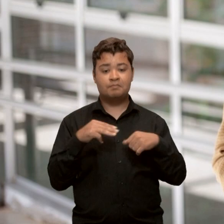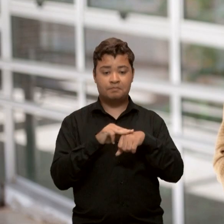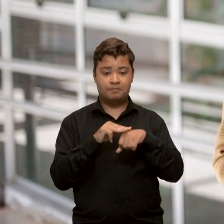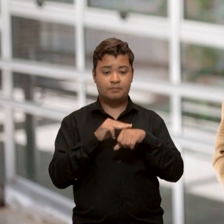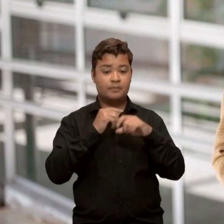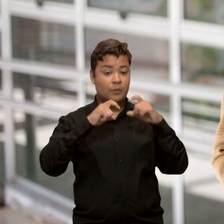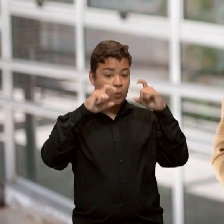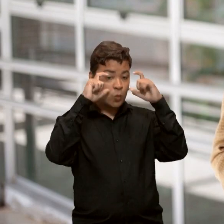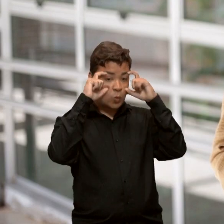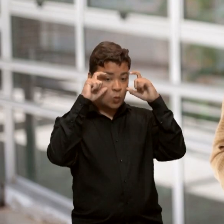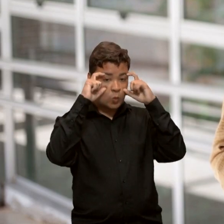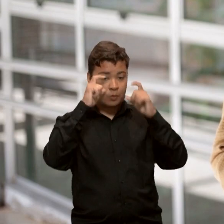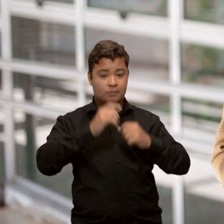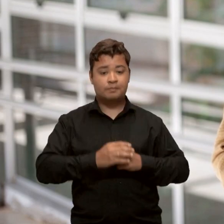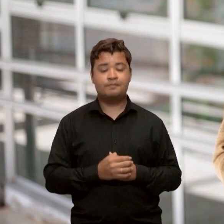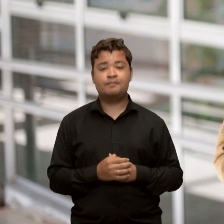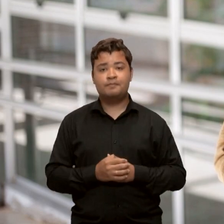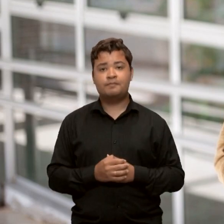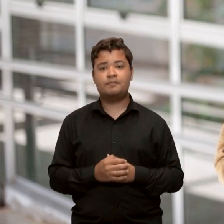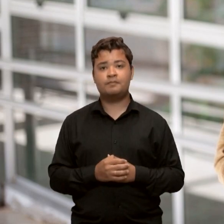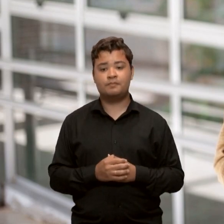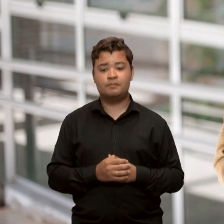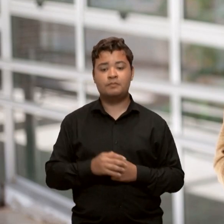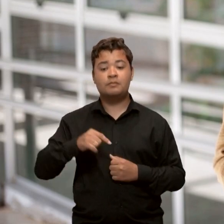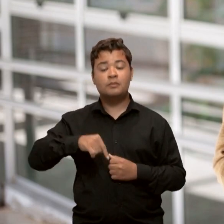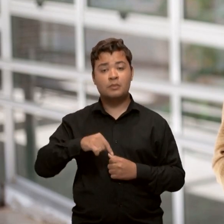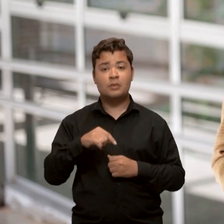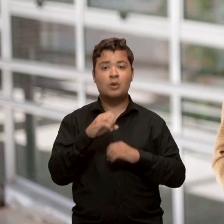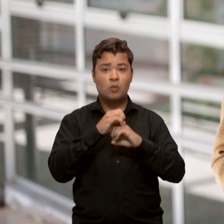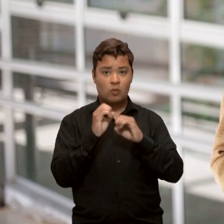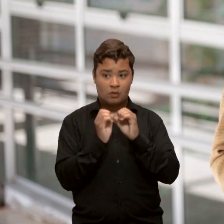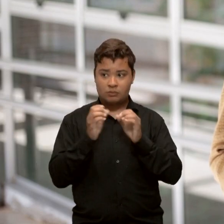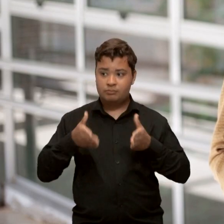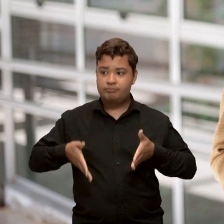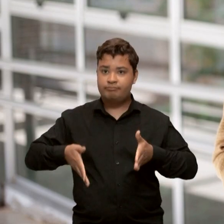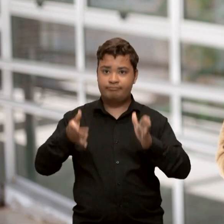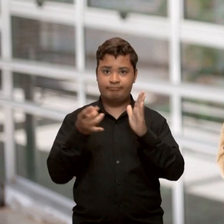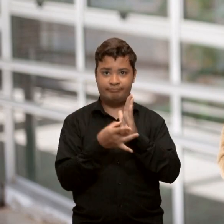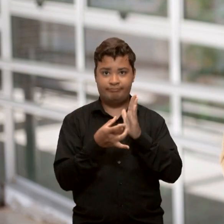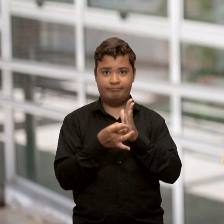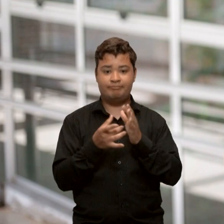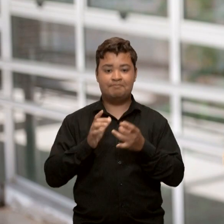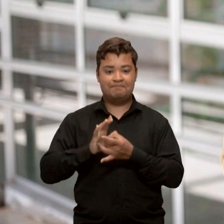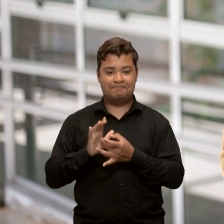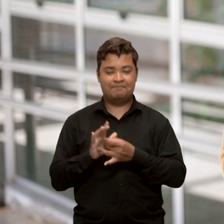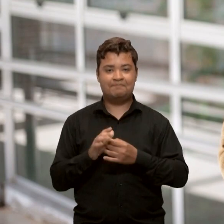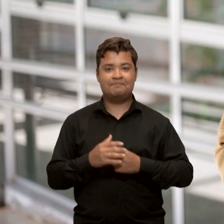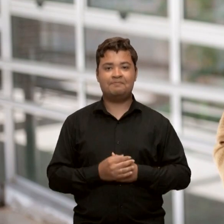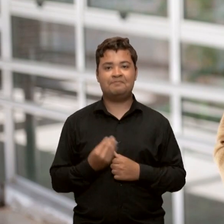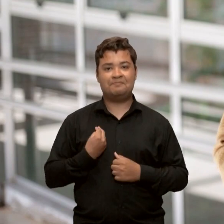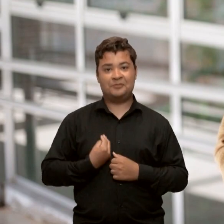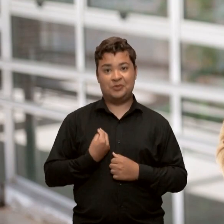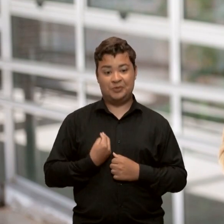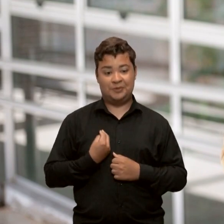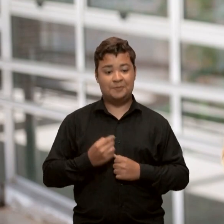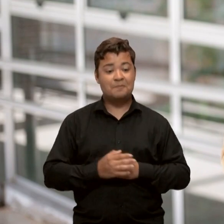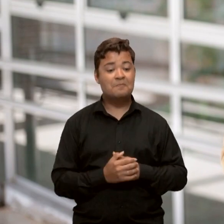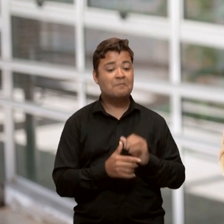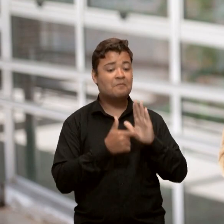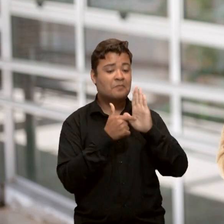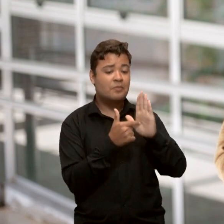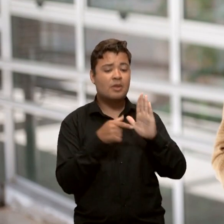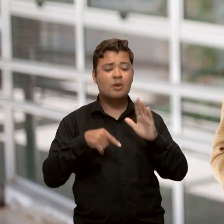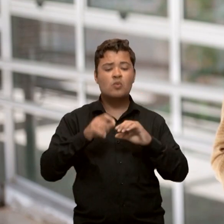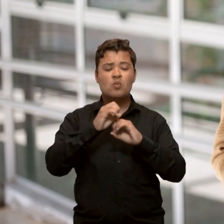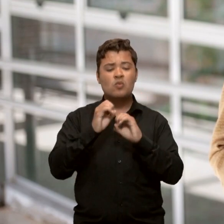um óculos. Estou em um corredor dentro de um prédio da UFG. Vamos conferir então o que está rolando na